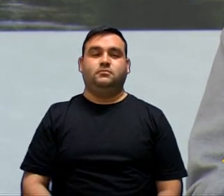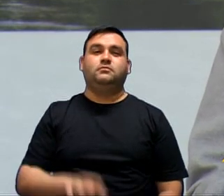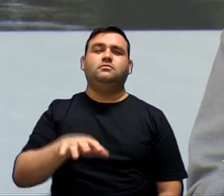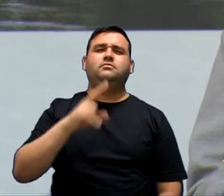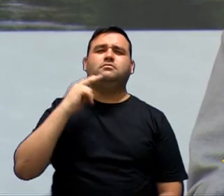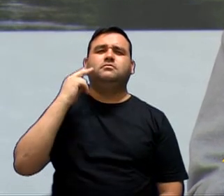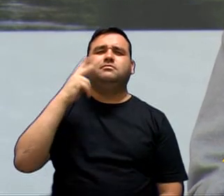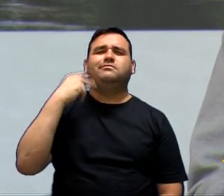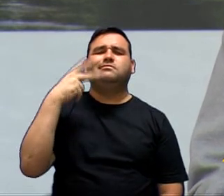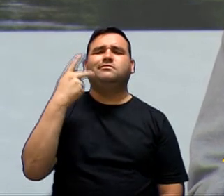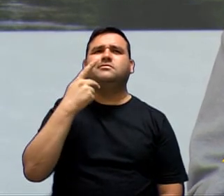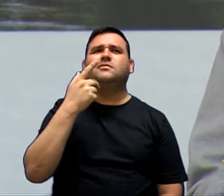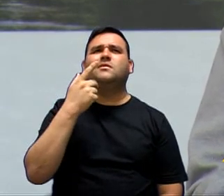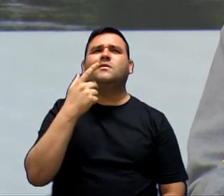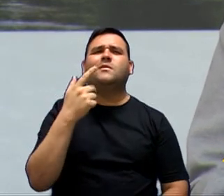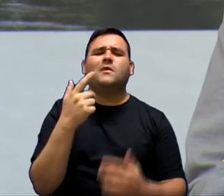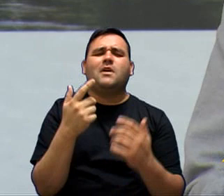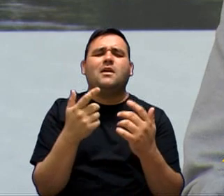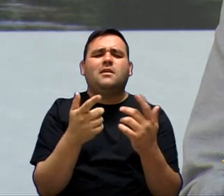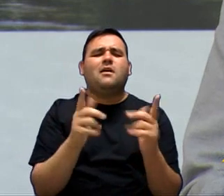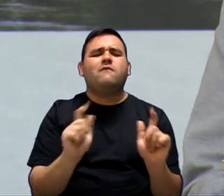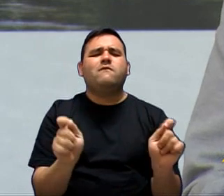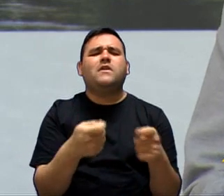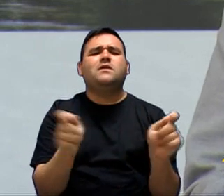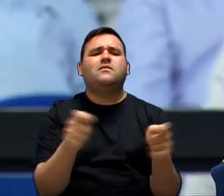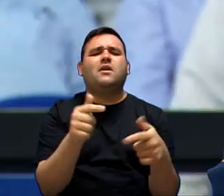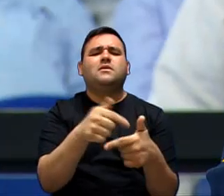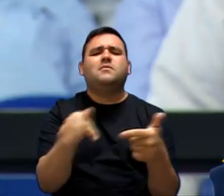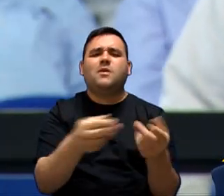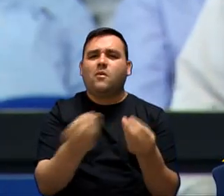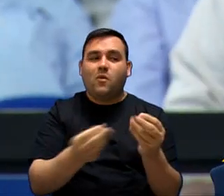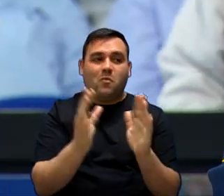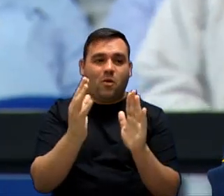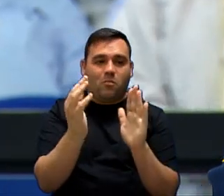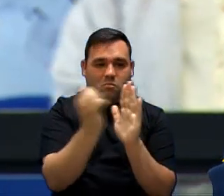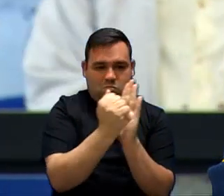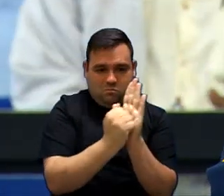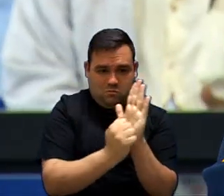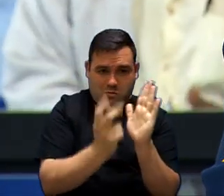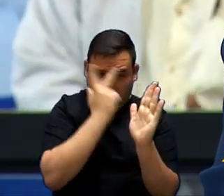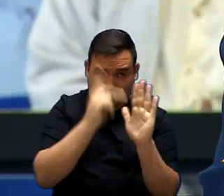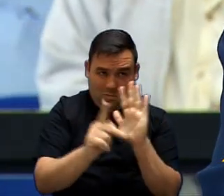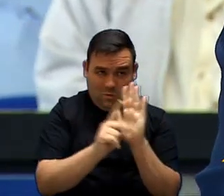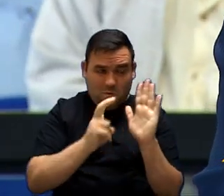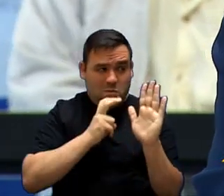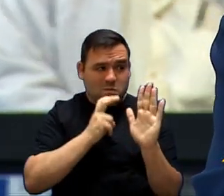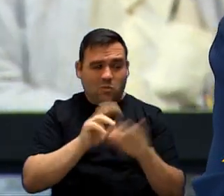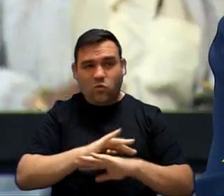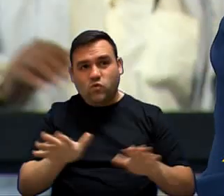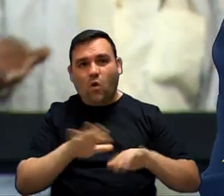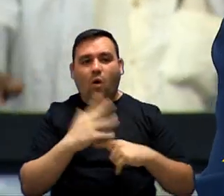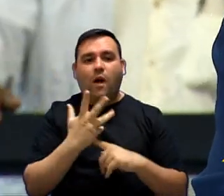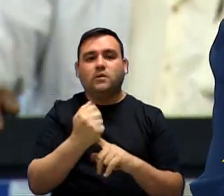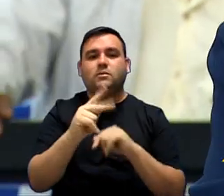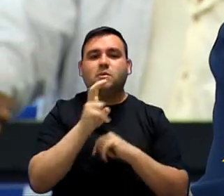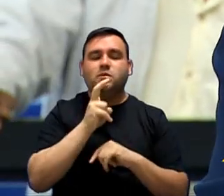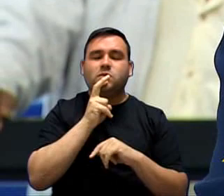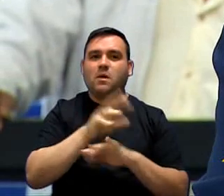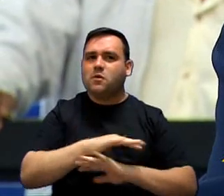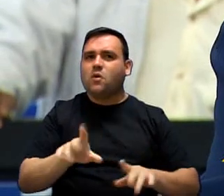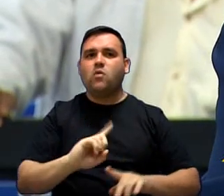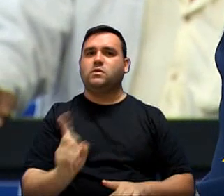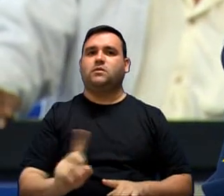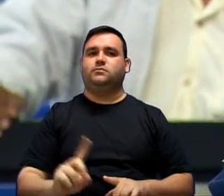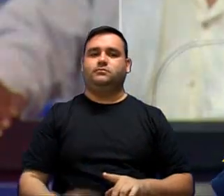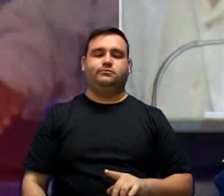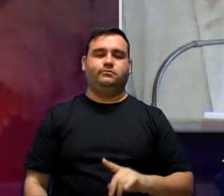Vereador, como funcionaria o festival nessa semana? São inscrições só de pessoas de Sorocaba, artistas de Sorocaba ou não?